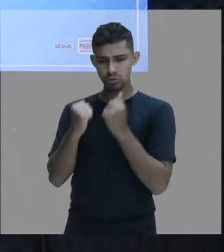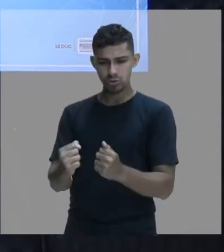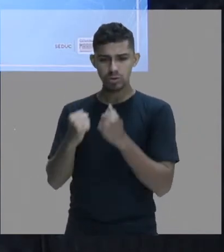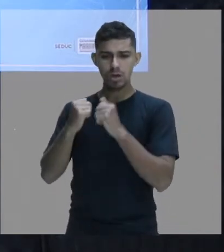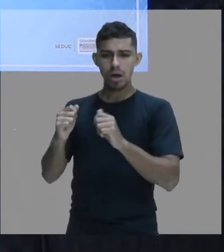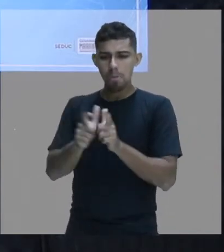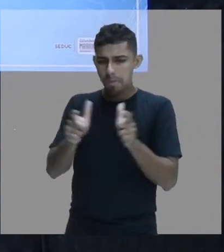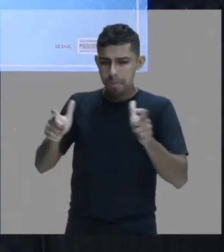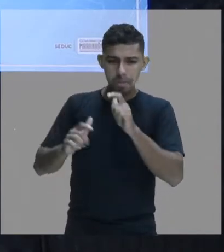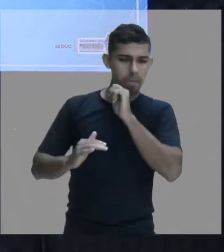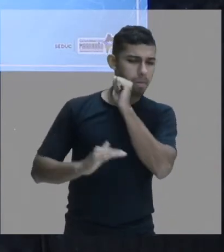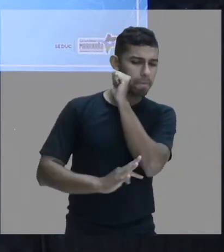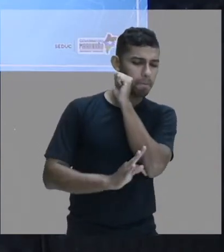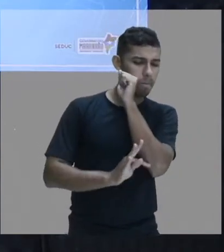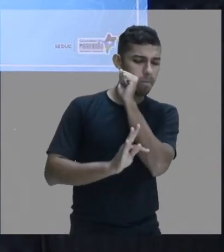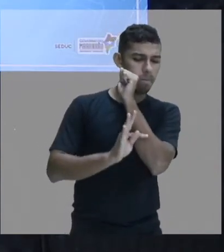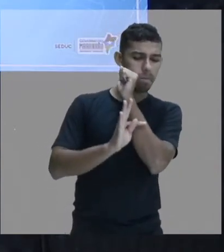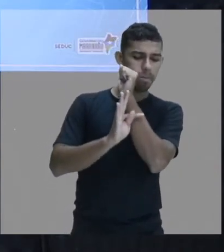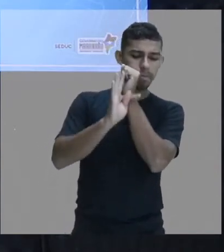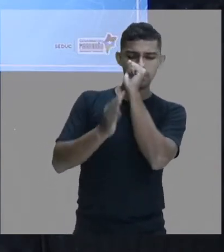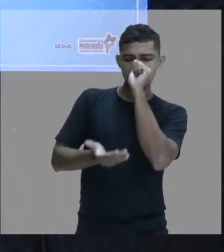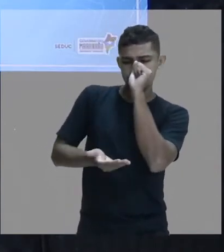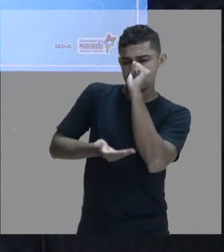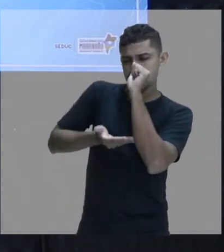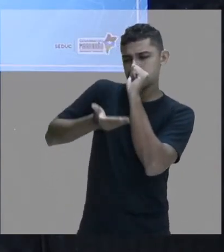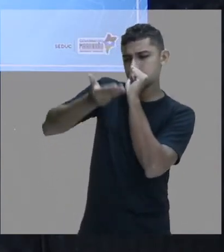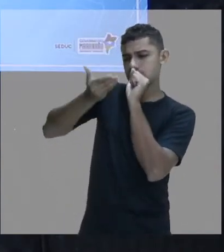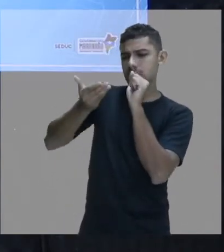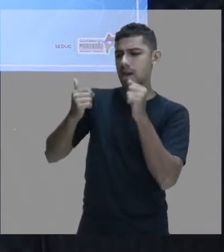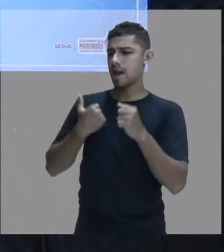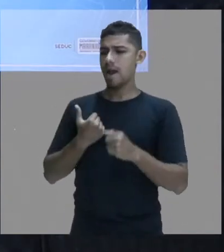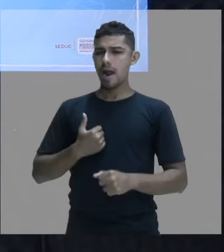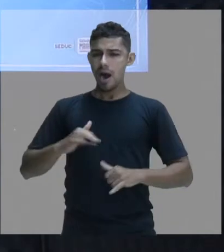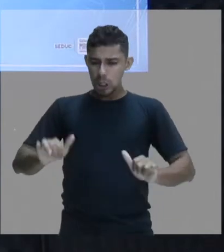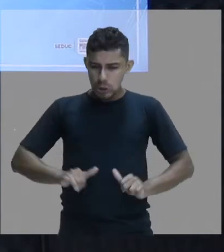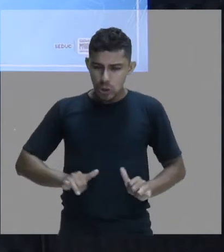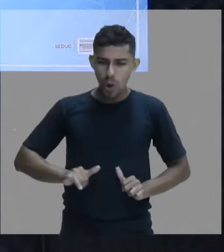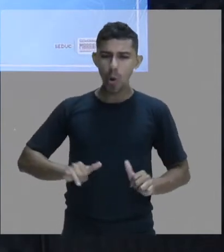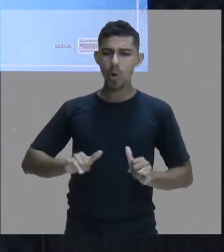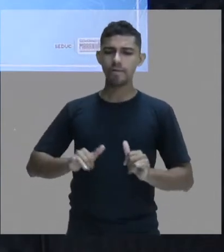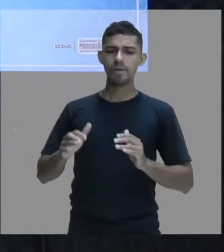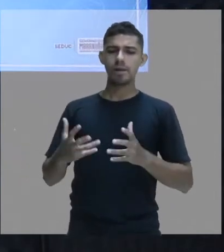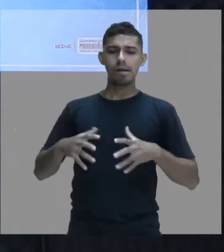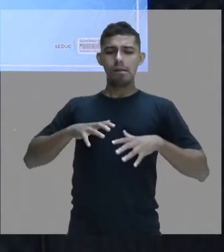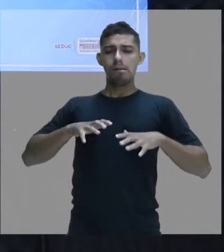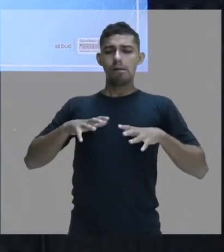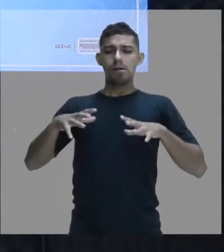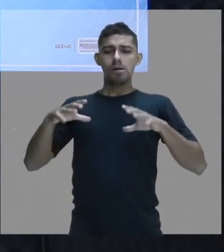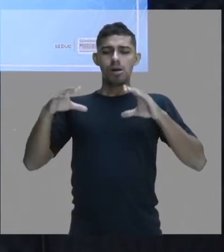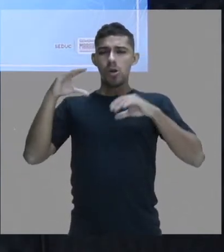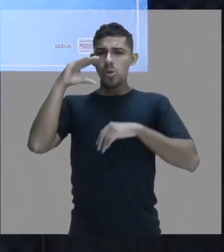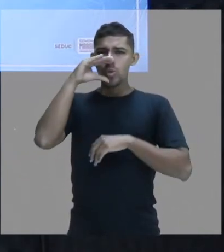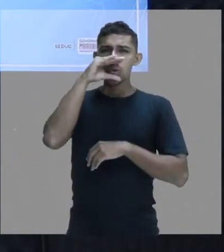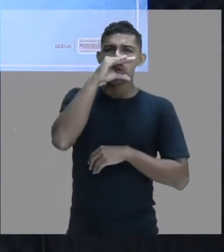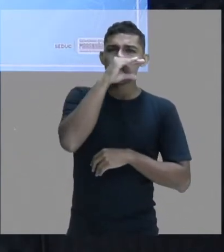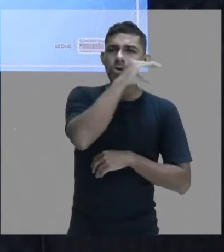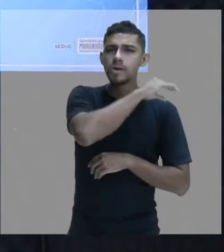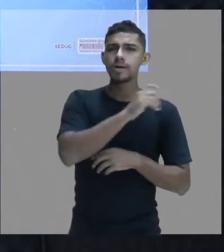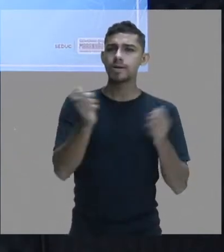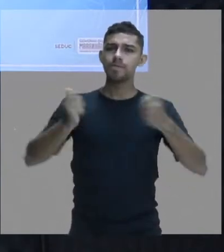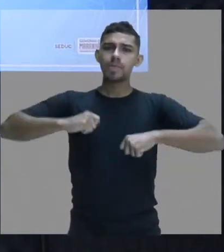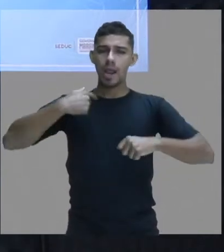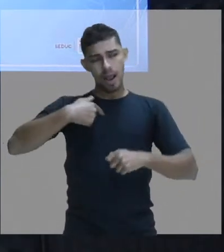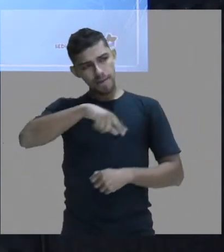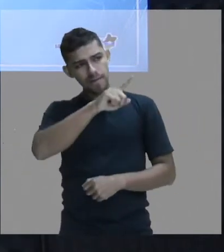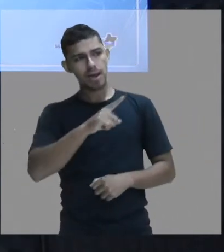da temperatura corporal. Esse sangue também, ele sofre, ele tem um certo aquecimento, tá certo? Quando a gente faz alguma prática de